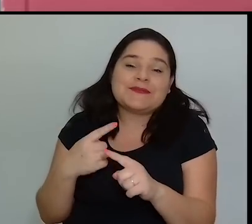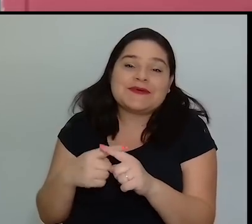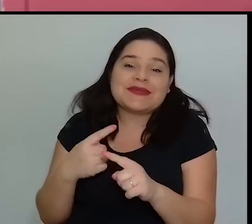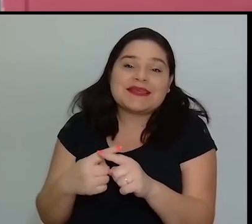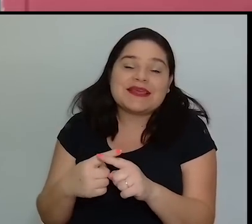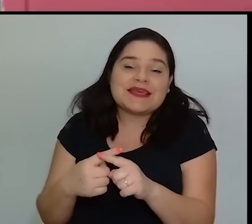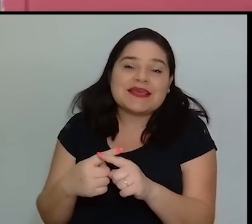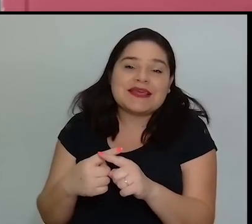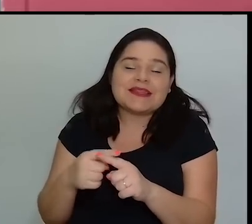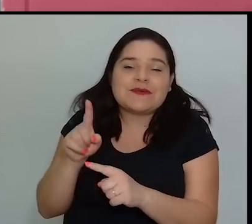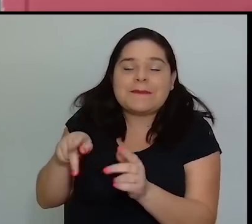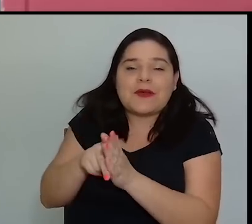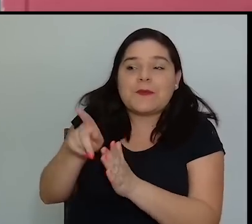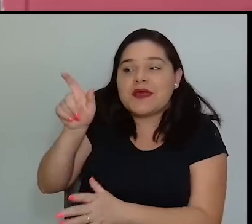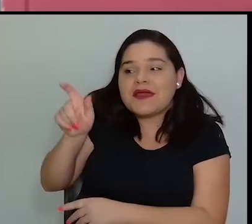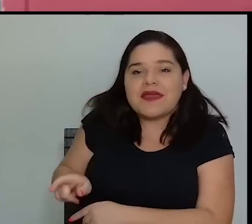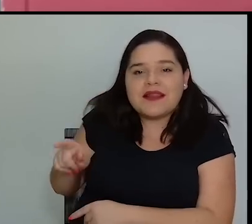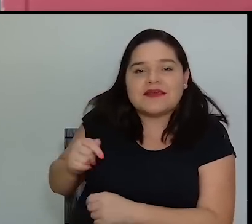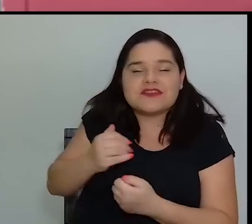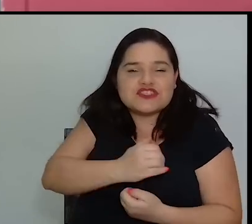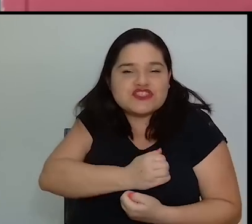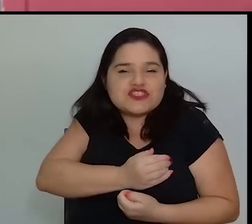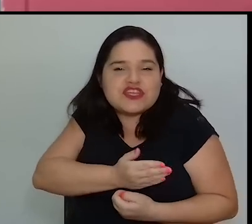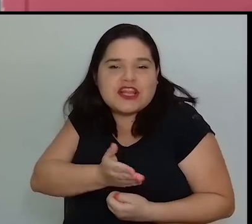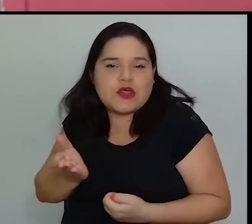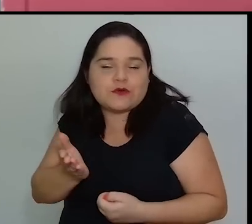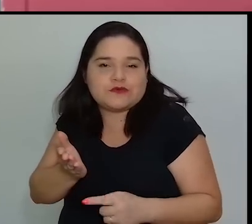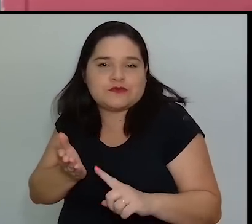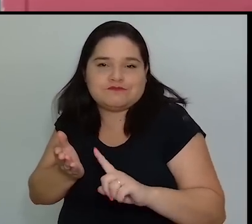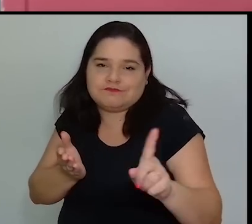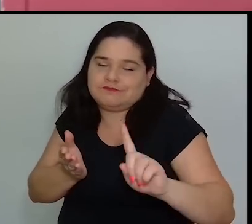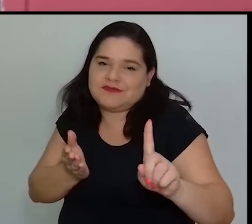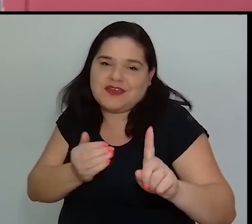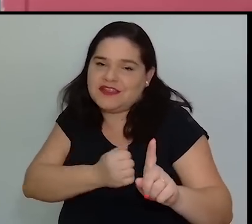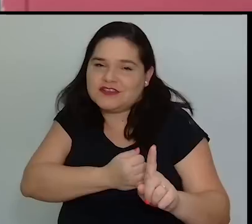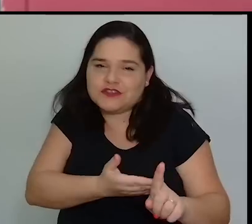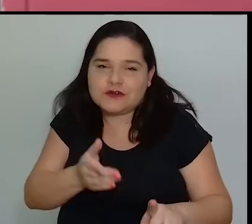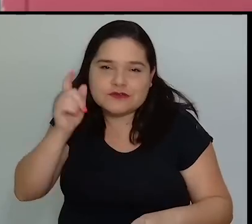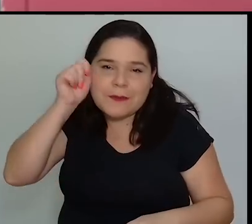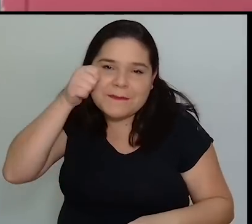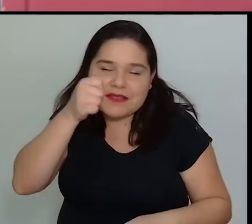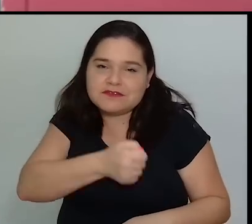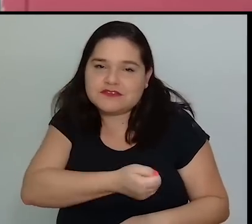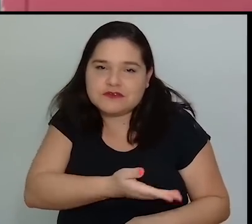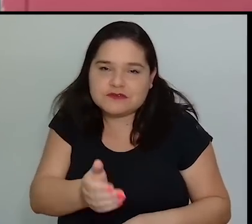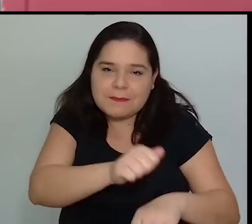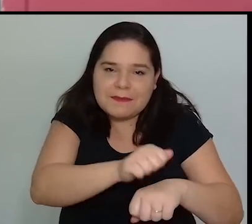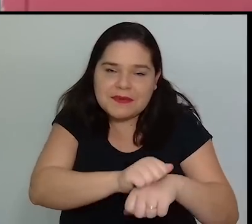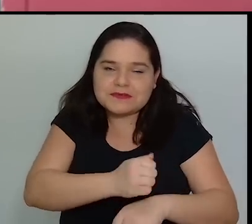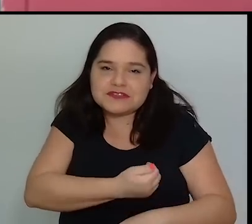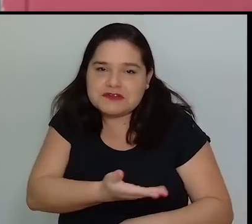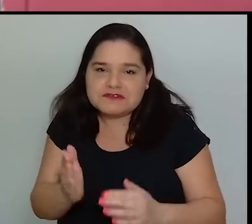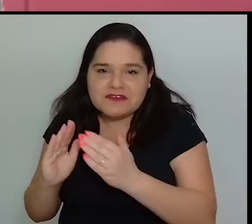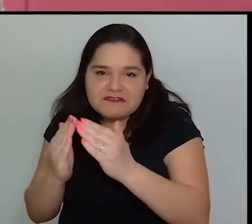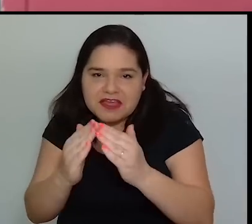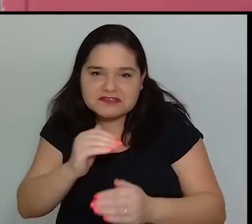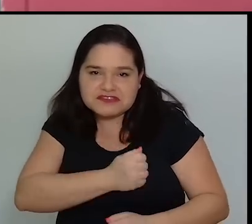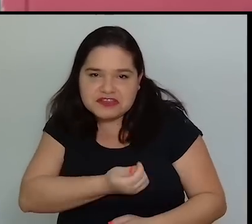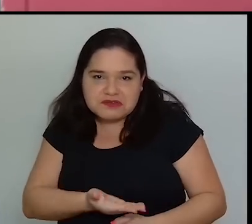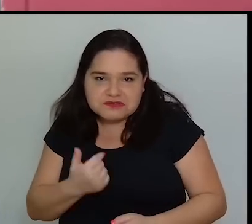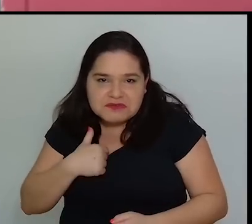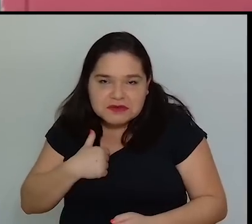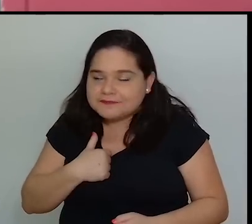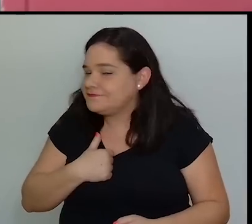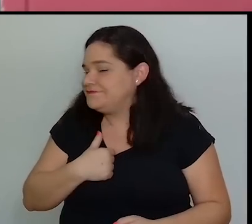não do Renato ser Generoso que não é generoso com os Preto ele não é generoso com os pobre generoso com a favela Nem comigo nem com a road